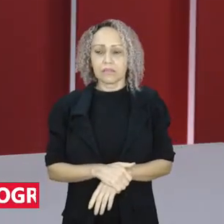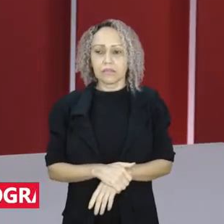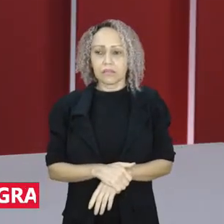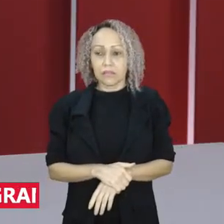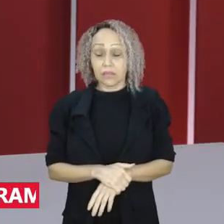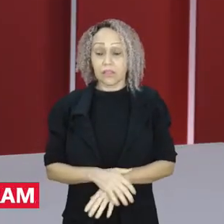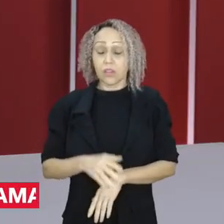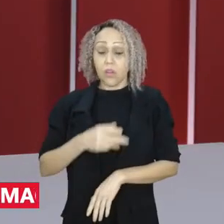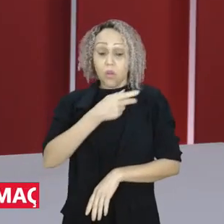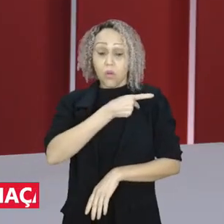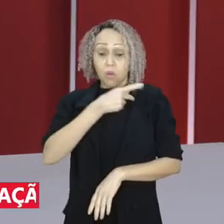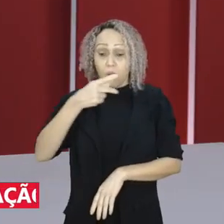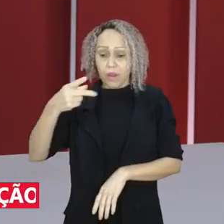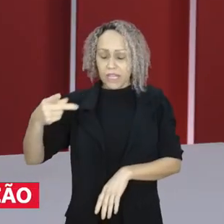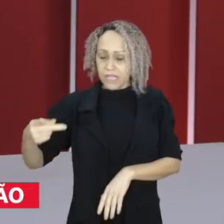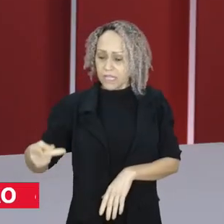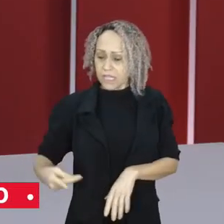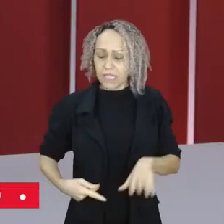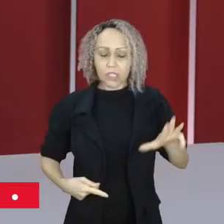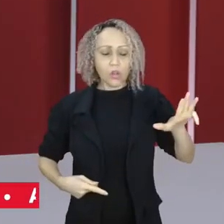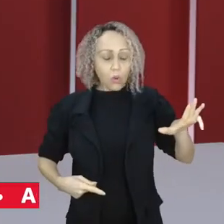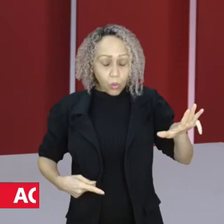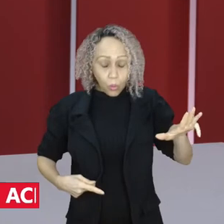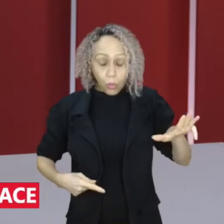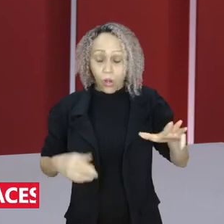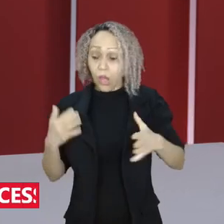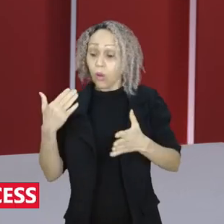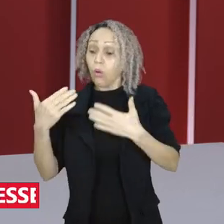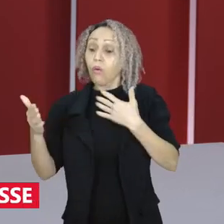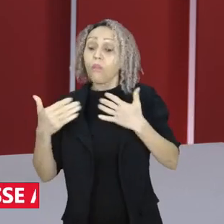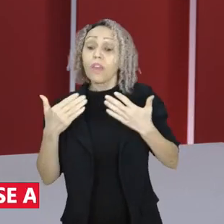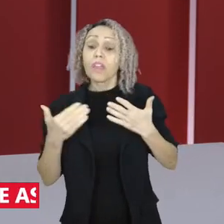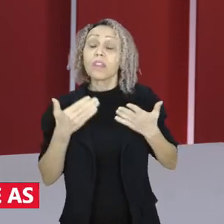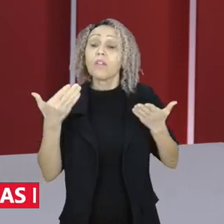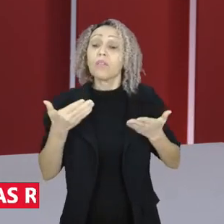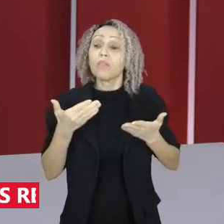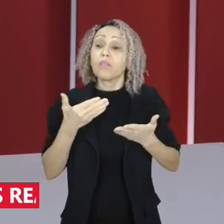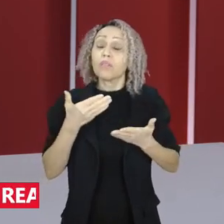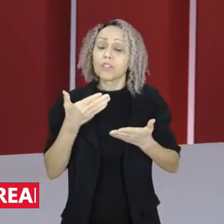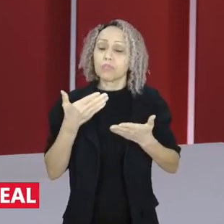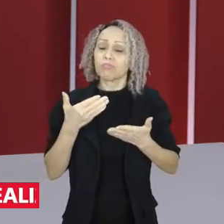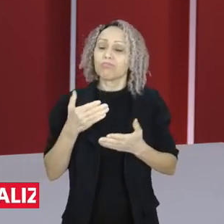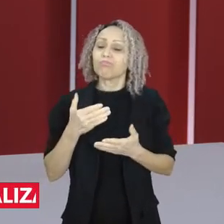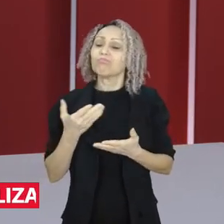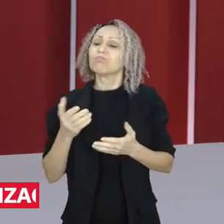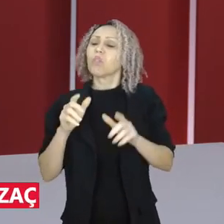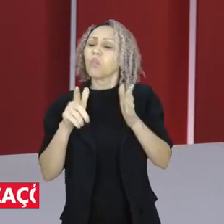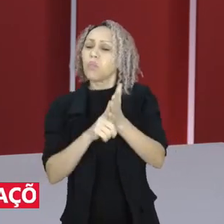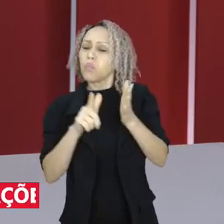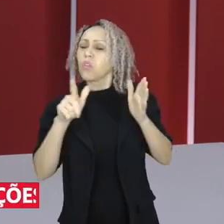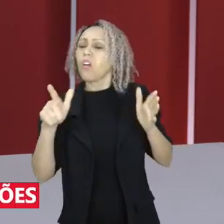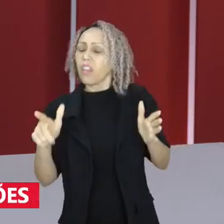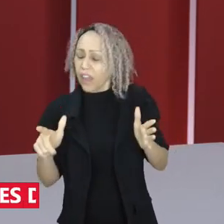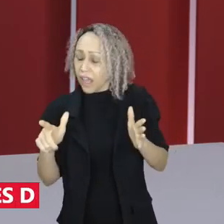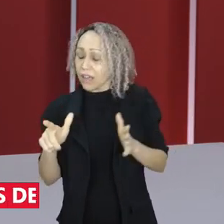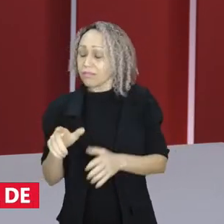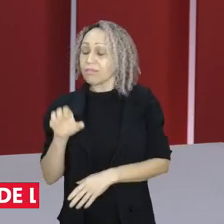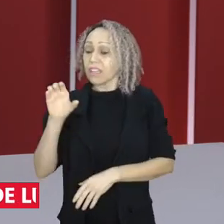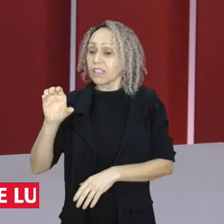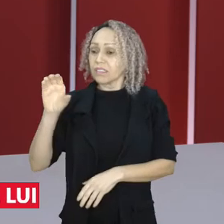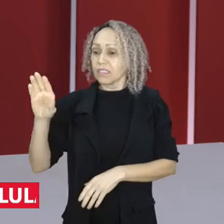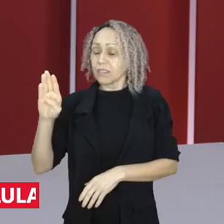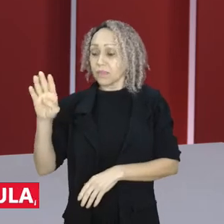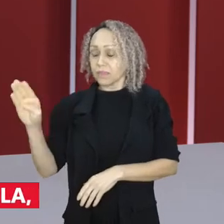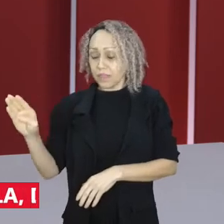o presidente Lula conversou com a imprensa nesta sexta-feira lá no CCBB aqui em Brasília ele afirmou que os trabalhadores